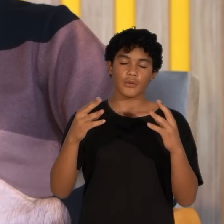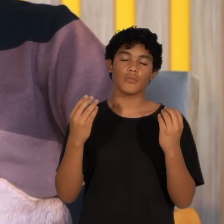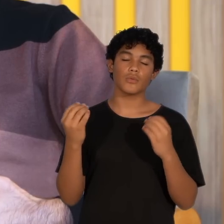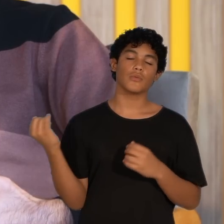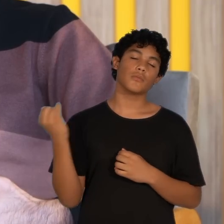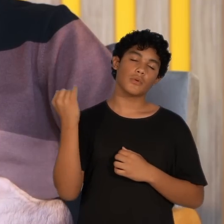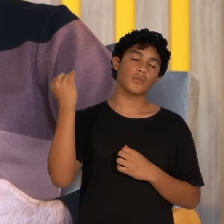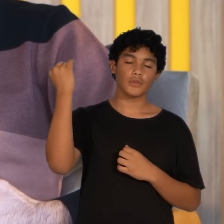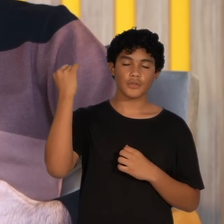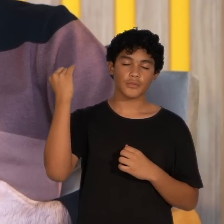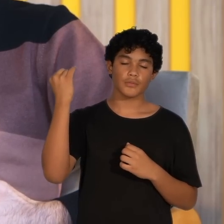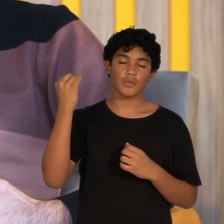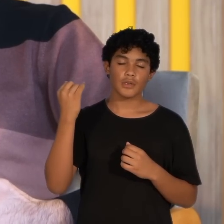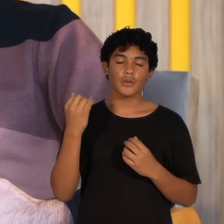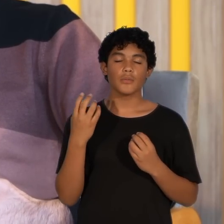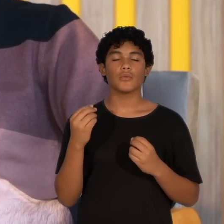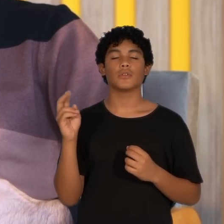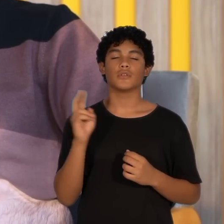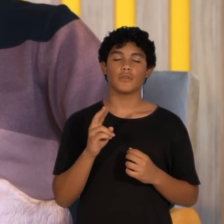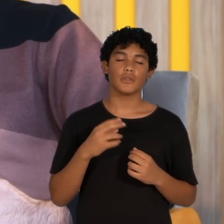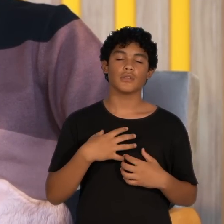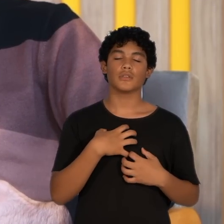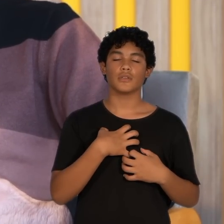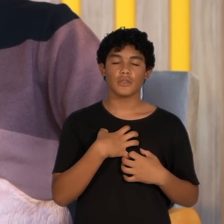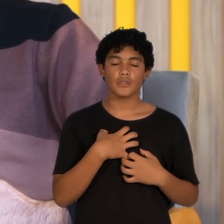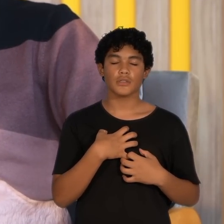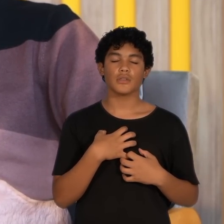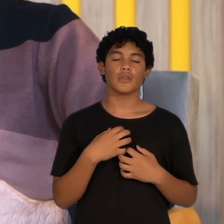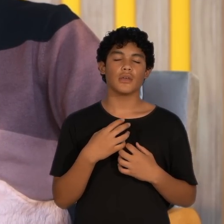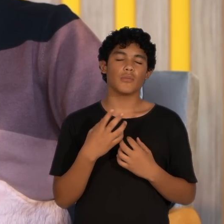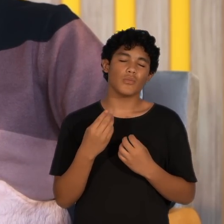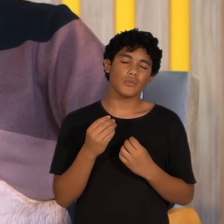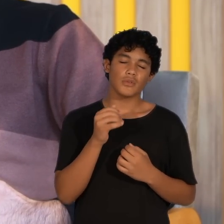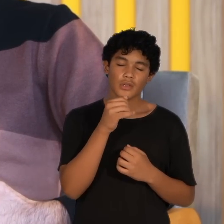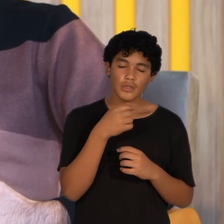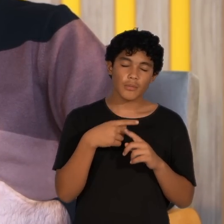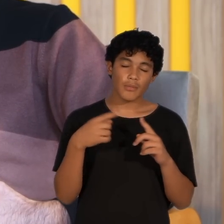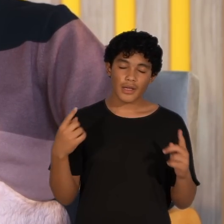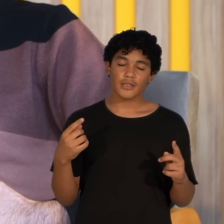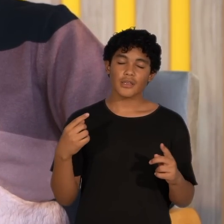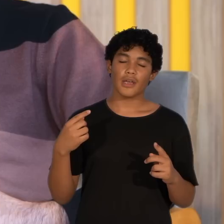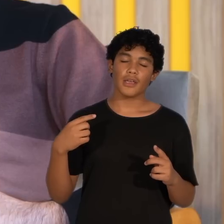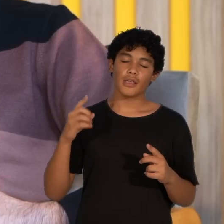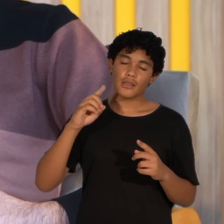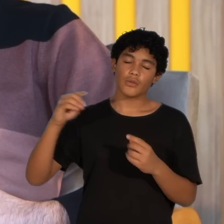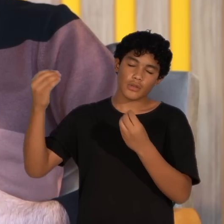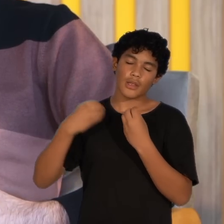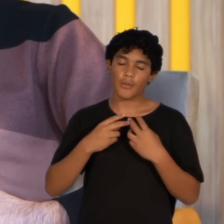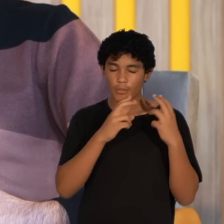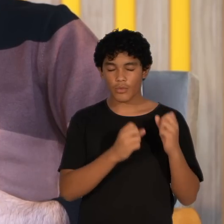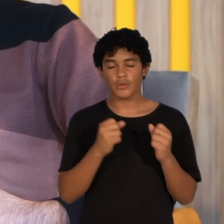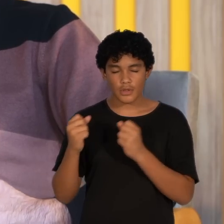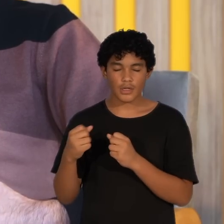essa missão tão poderosa. Nós muitas vezes nos sentimos indignos, Senhor, mas reconhecemos que pelo Teu poder nós